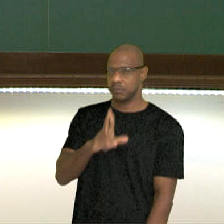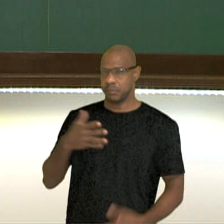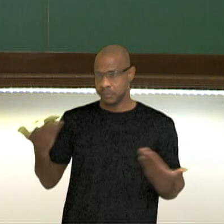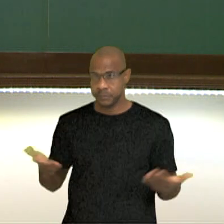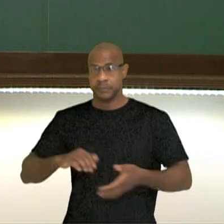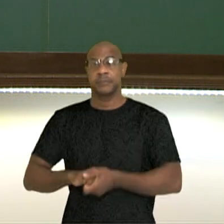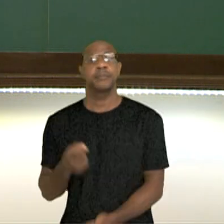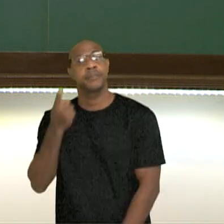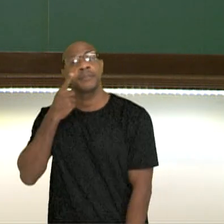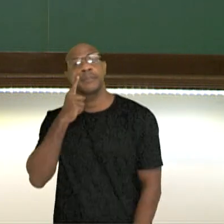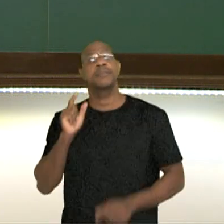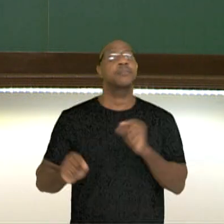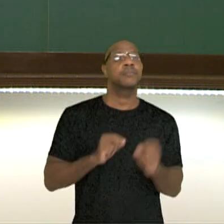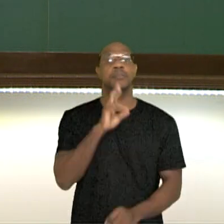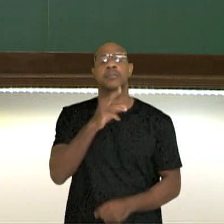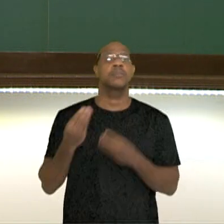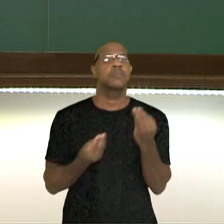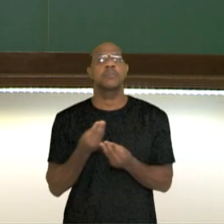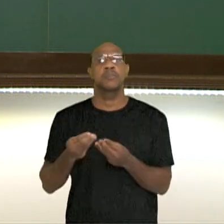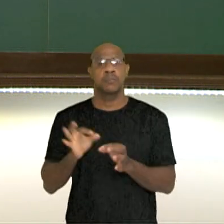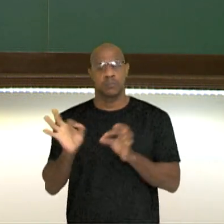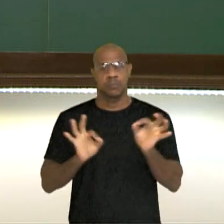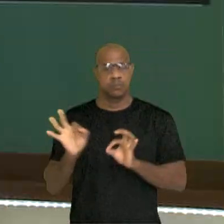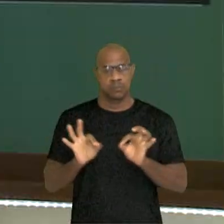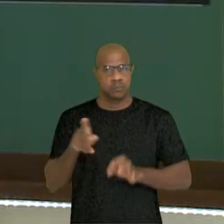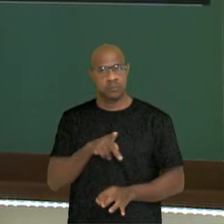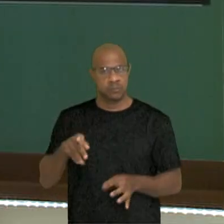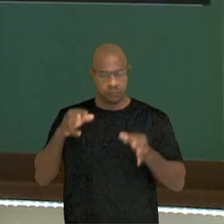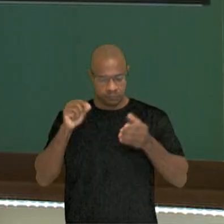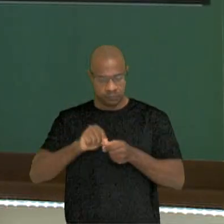Vamos dar uma olhadinha aqui na resposta que o professor preparou para vocês.